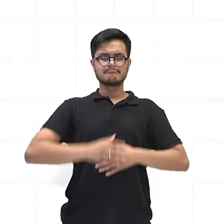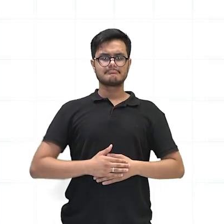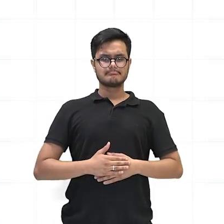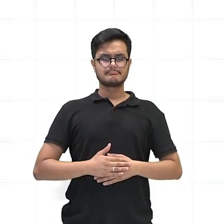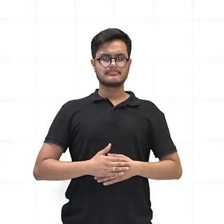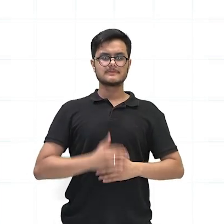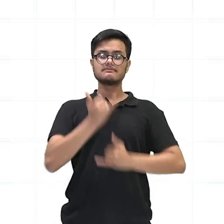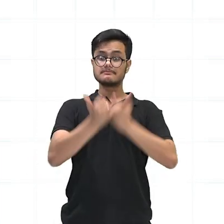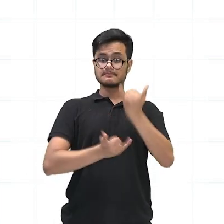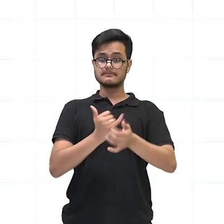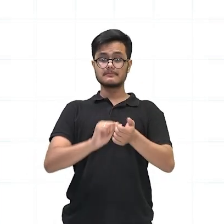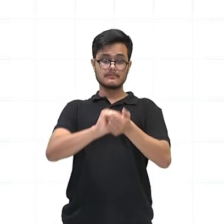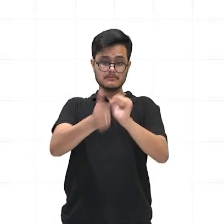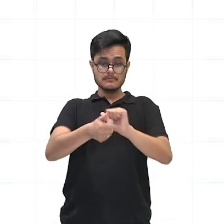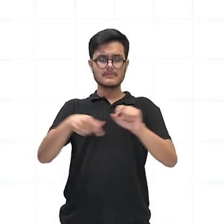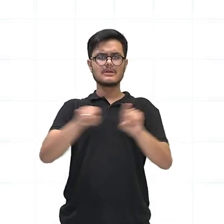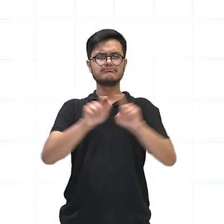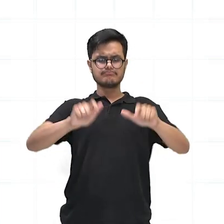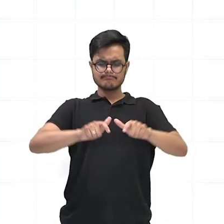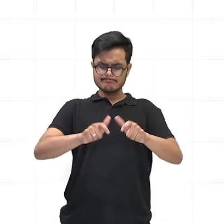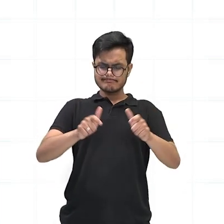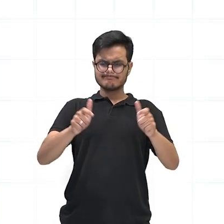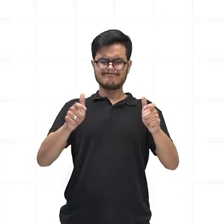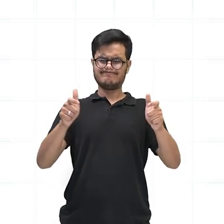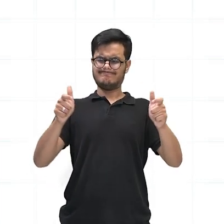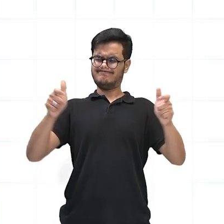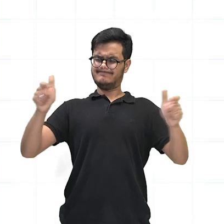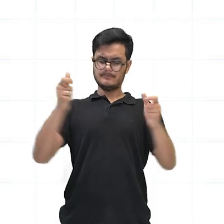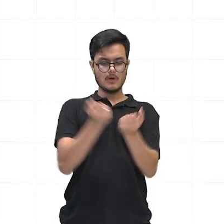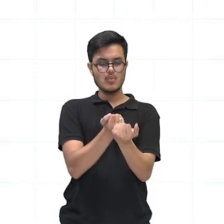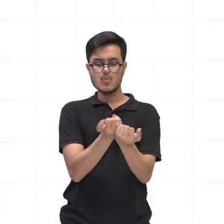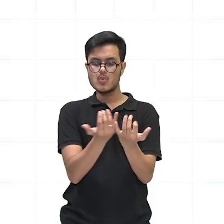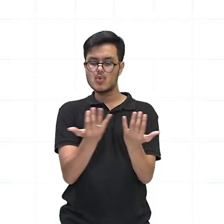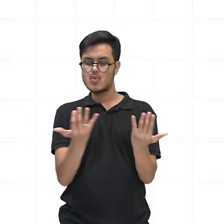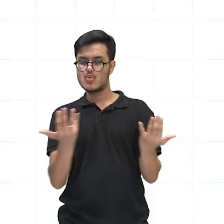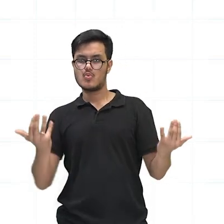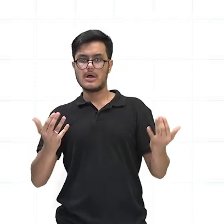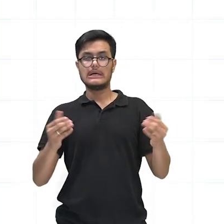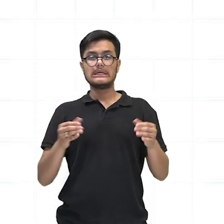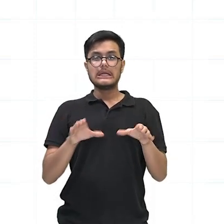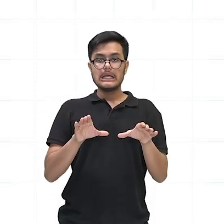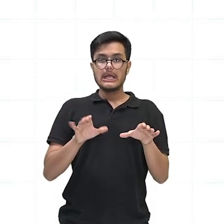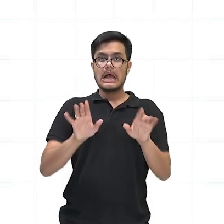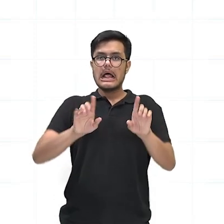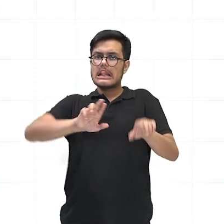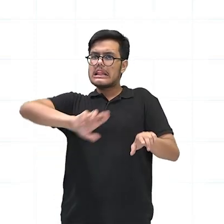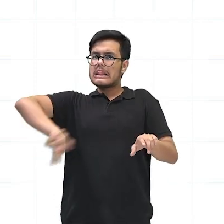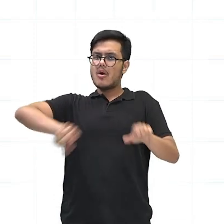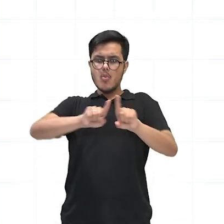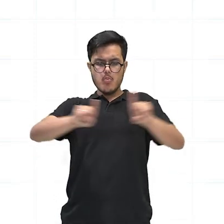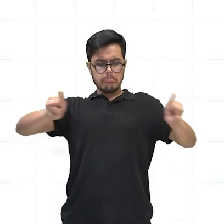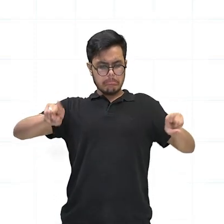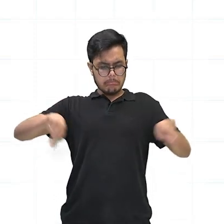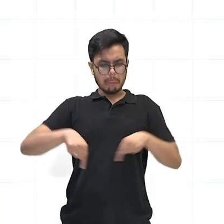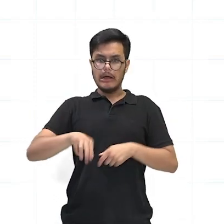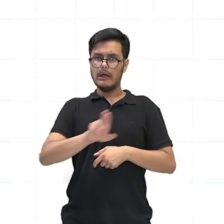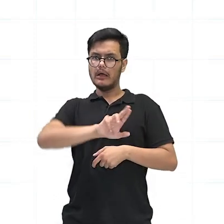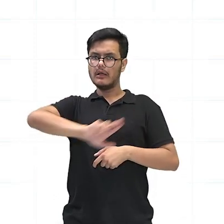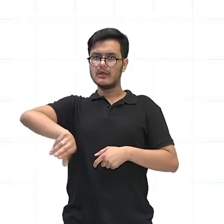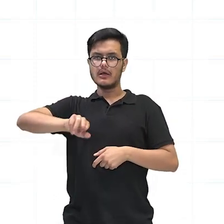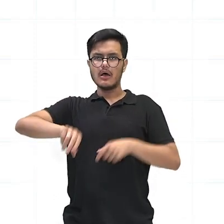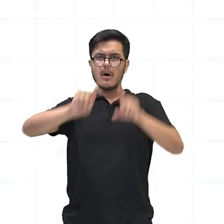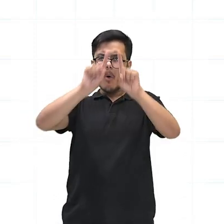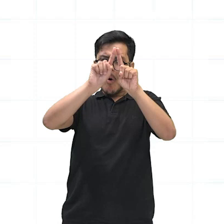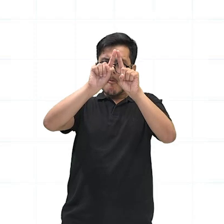vão observar que ele é um campo grande, gramado, com um formato oval, e ele tem uma área retangular de